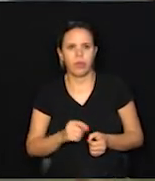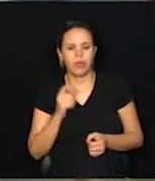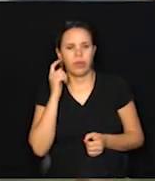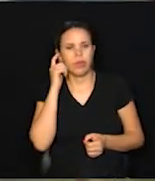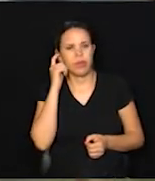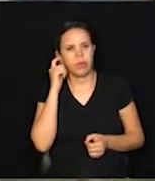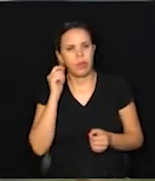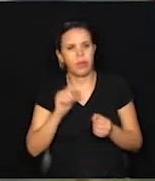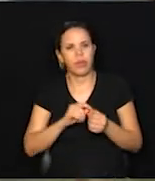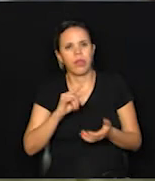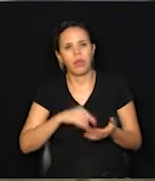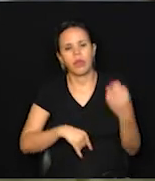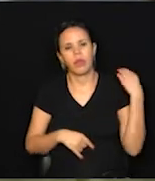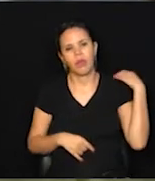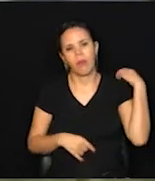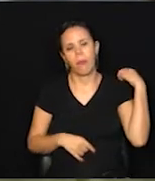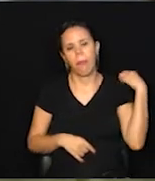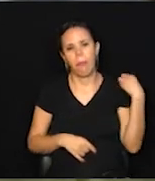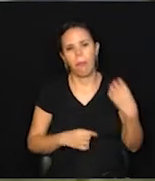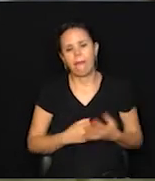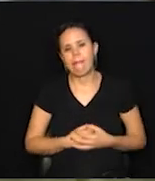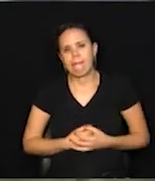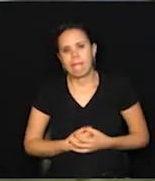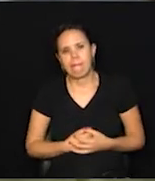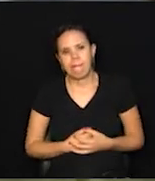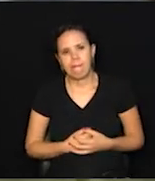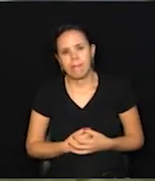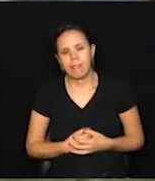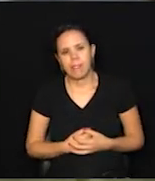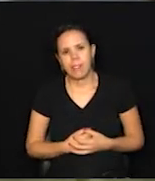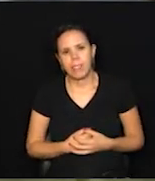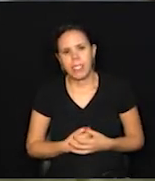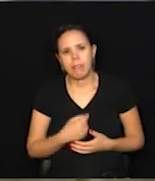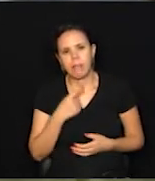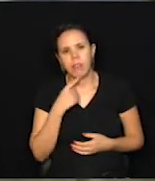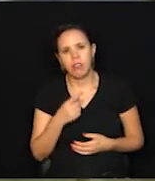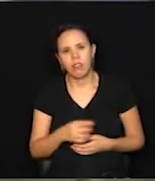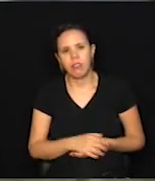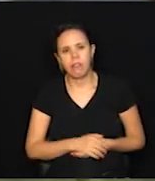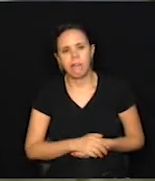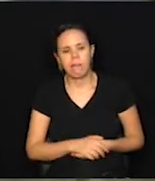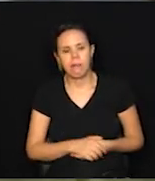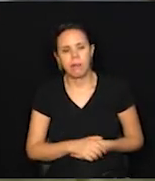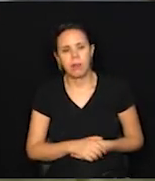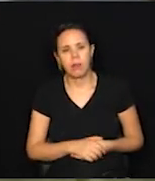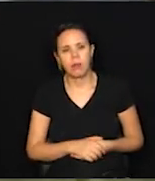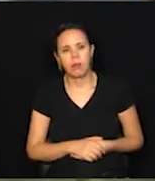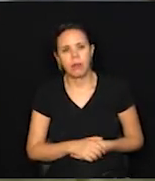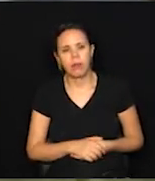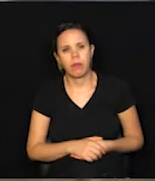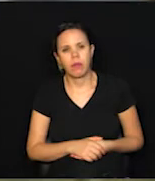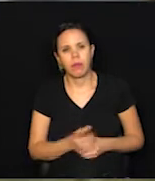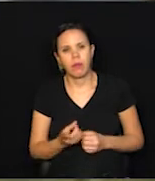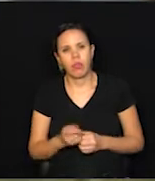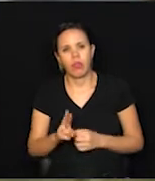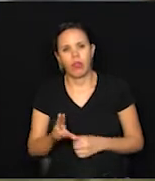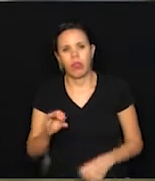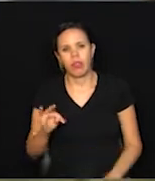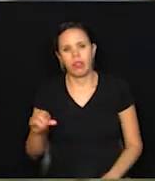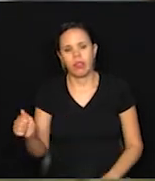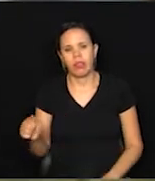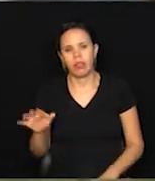fez um documento, né? Nós documentamos isso. A outra questão, e é para a doutora Cíntia, talvez,